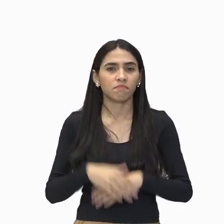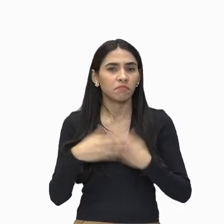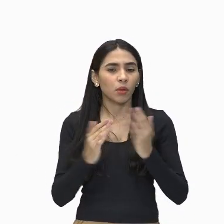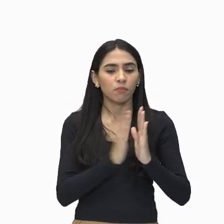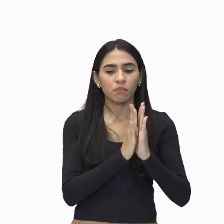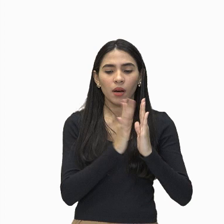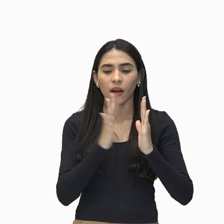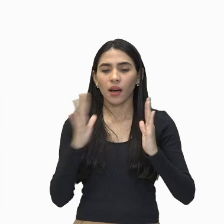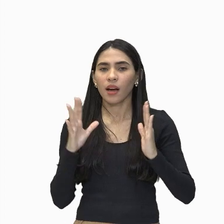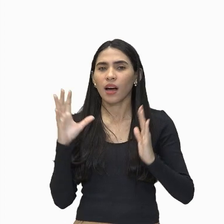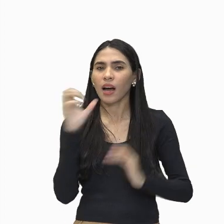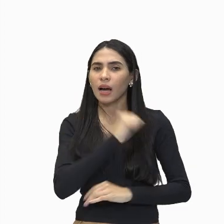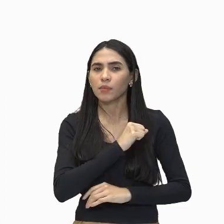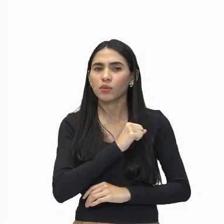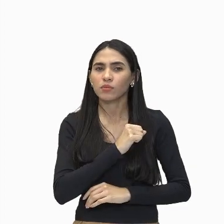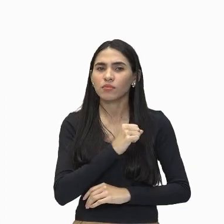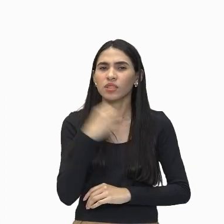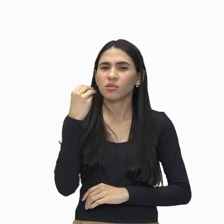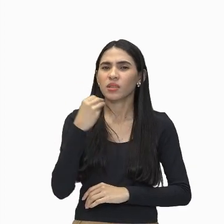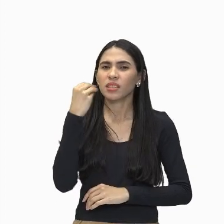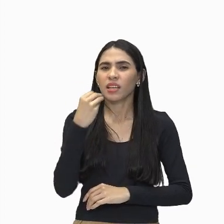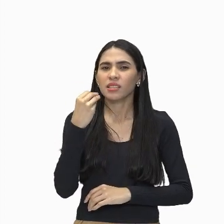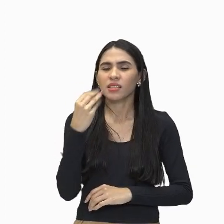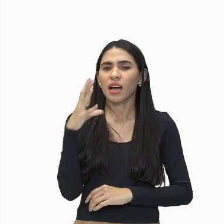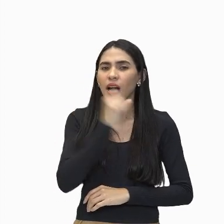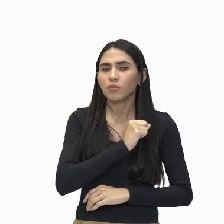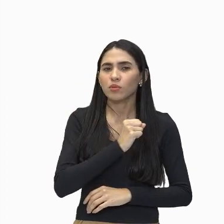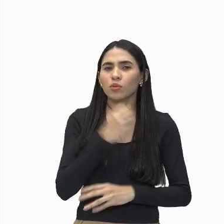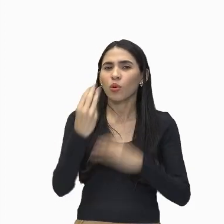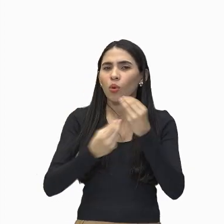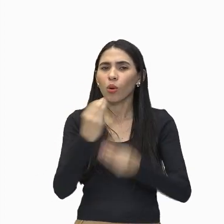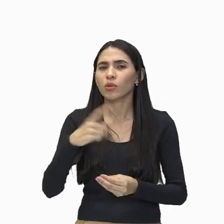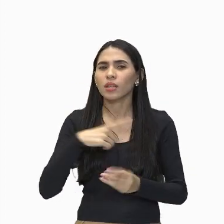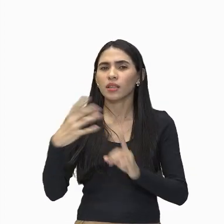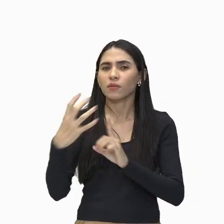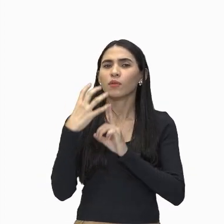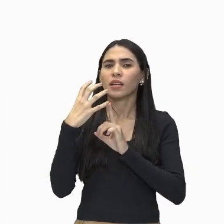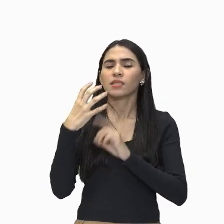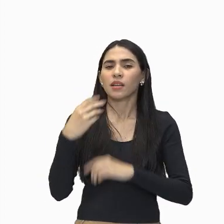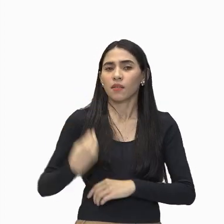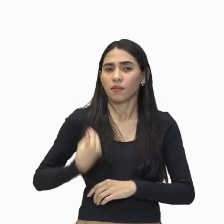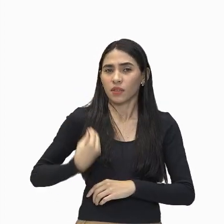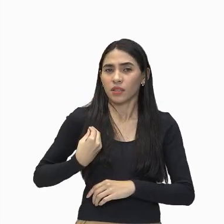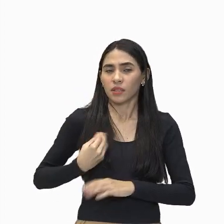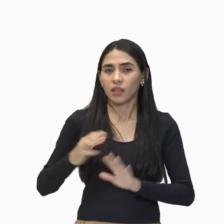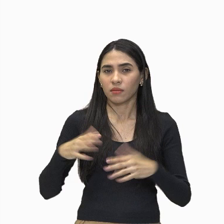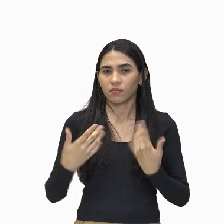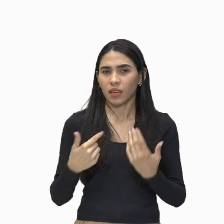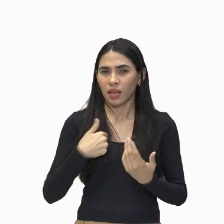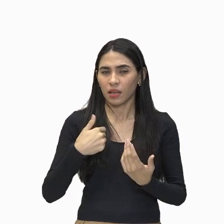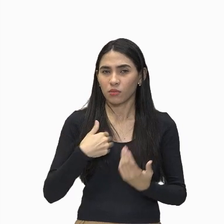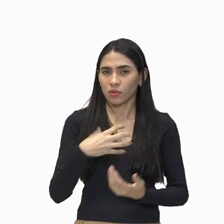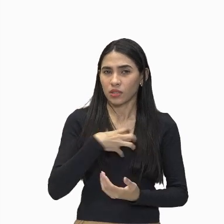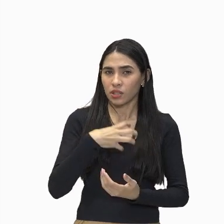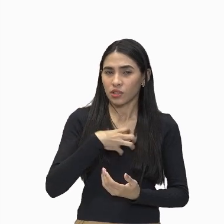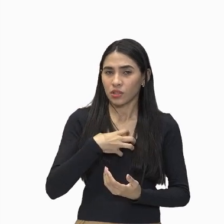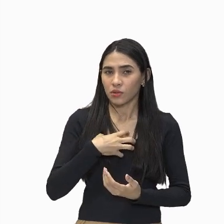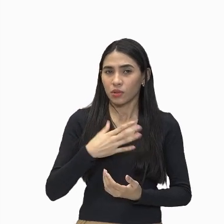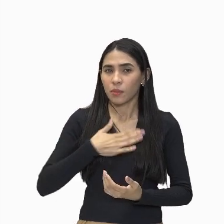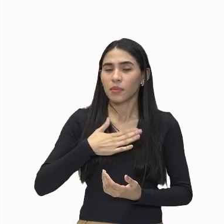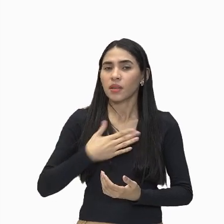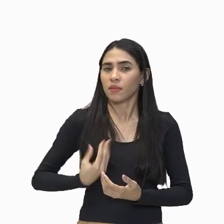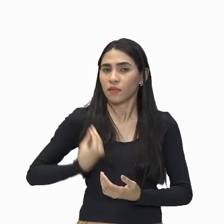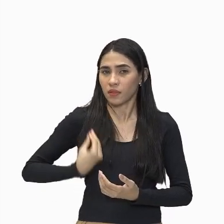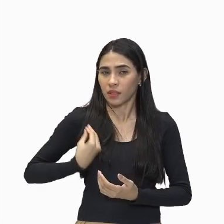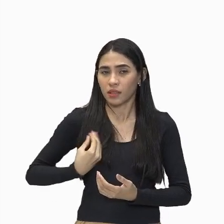que passa rápido, como é que impacta na nossa vida? Quais são os impactos que eu estou sentindo no meu existir, no